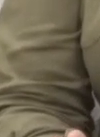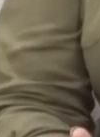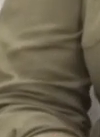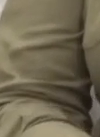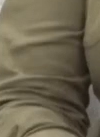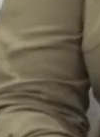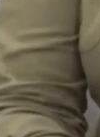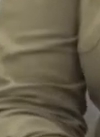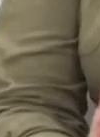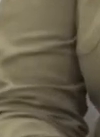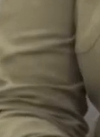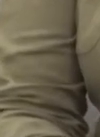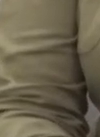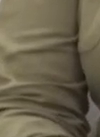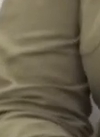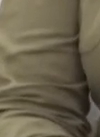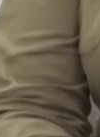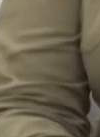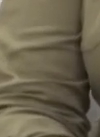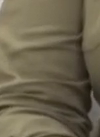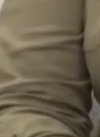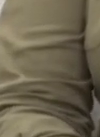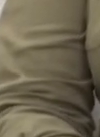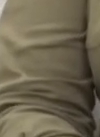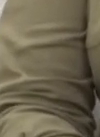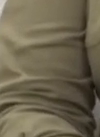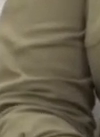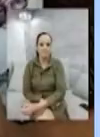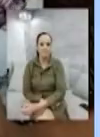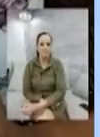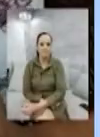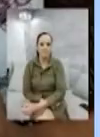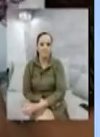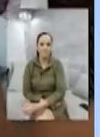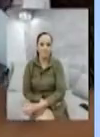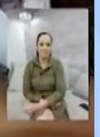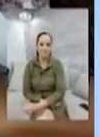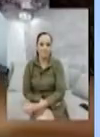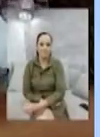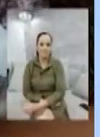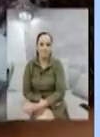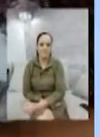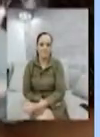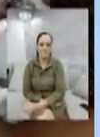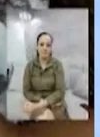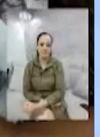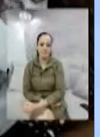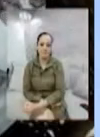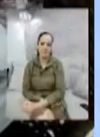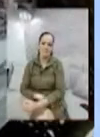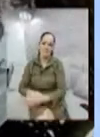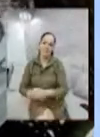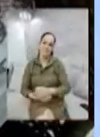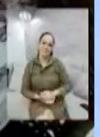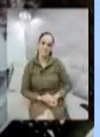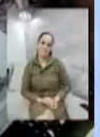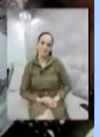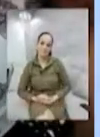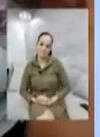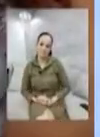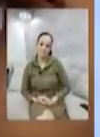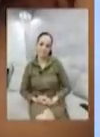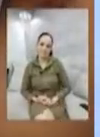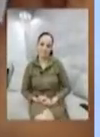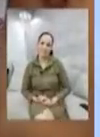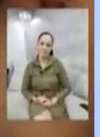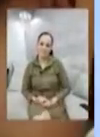que, se possível, continuem fazendo esses pagamentos, né? Sim. Muito importante. Eu compartilhei sobre isso